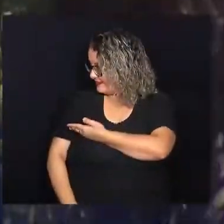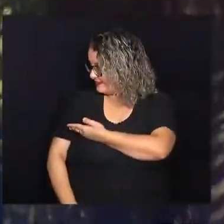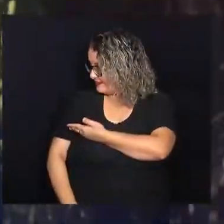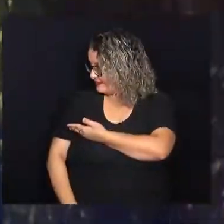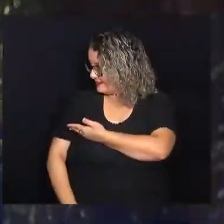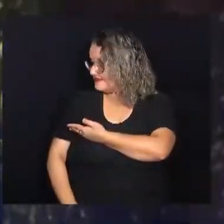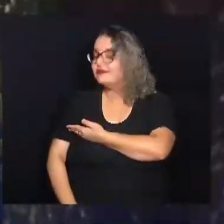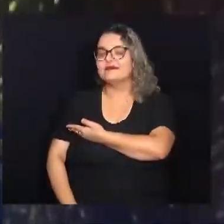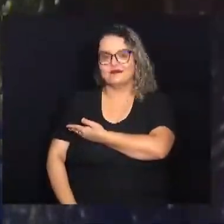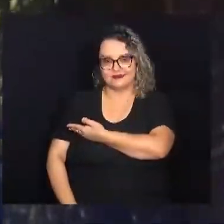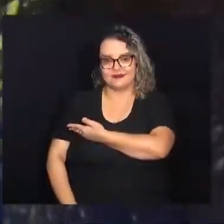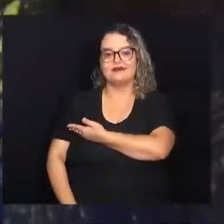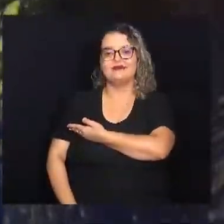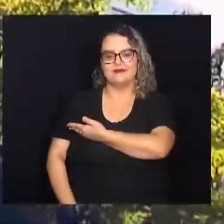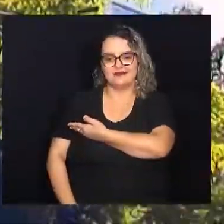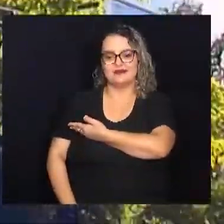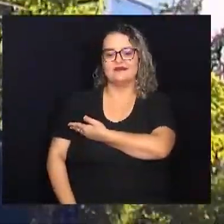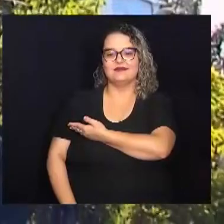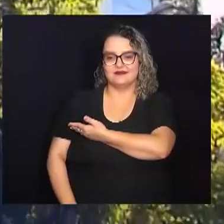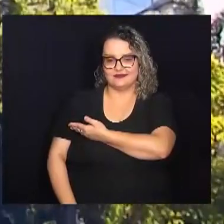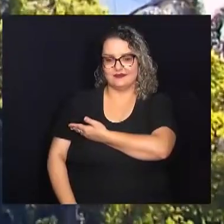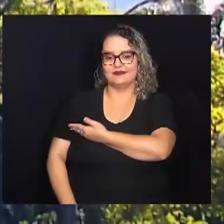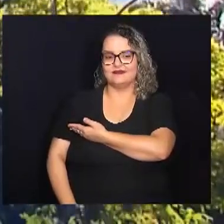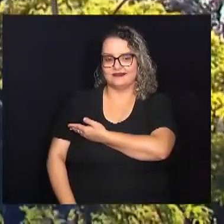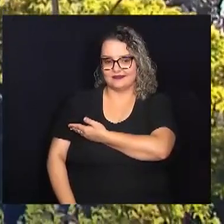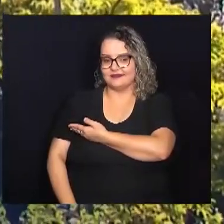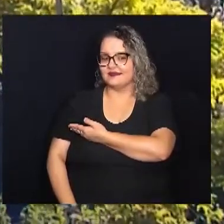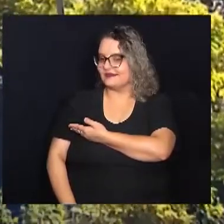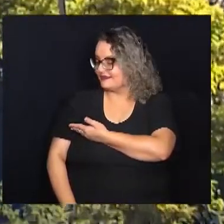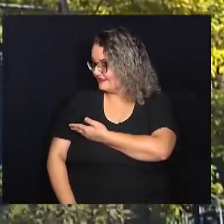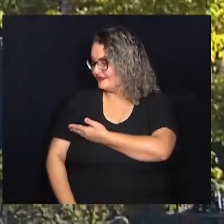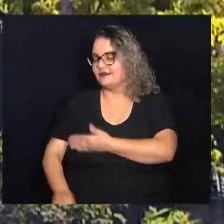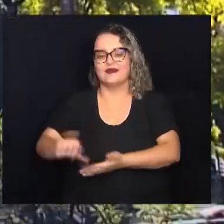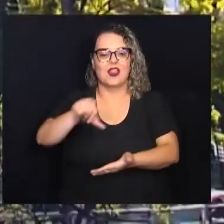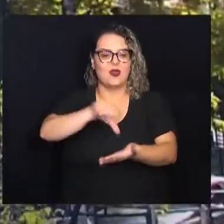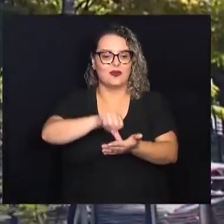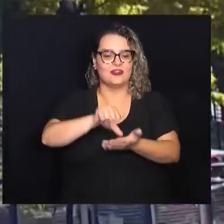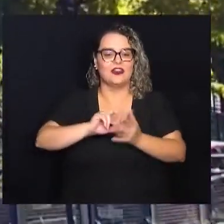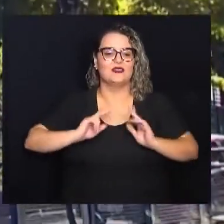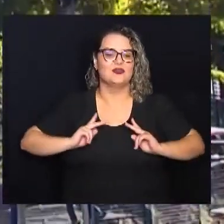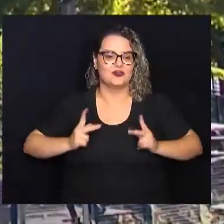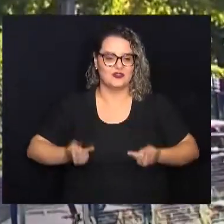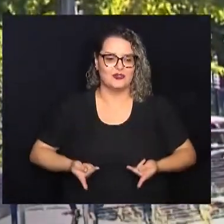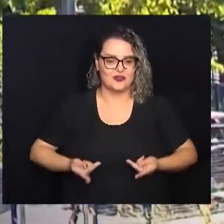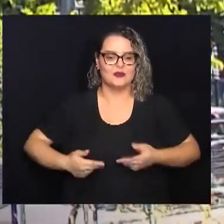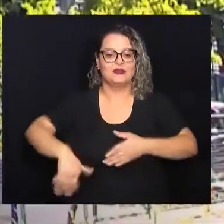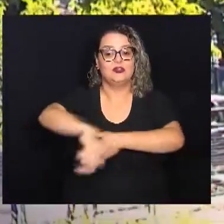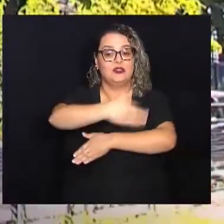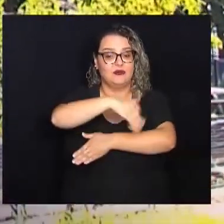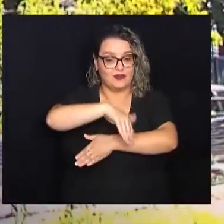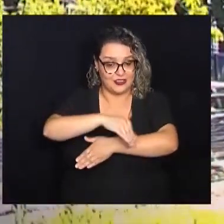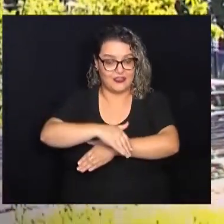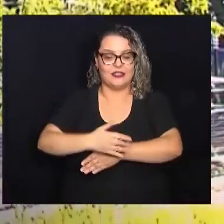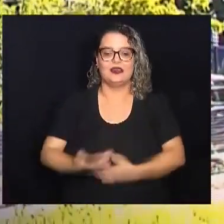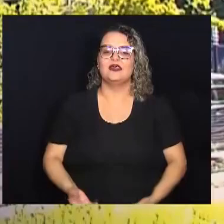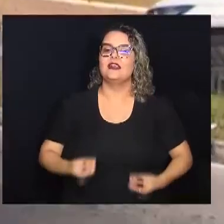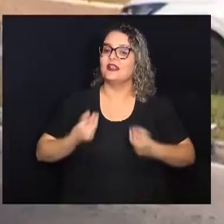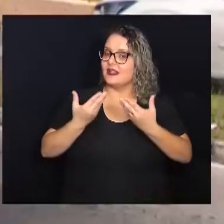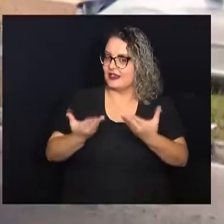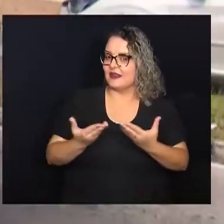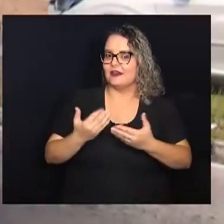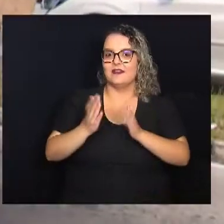Municipal Mário Gatti, na unidade de humanização. O endereço é Avenida Prefeito Faria Lima,